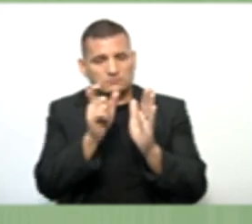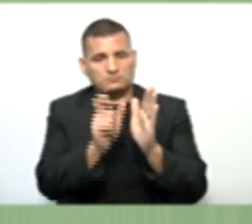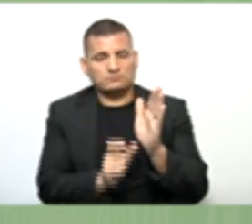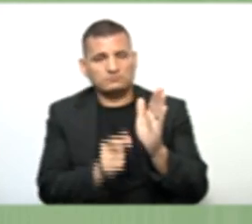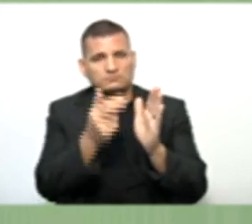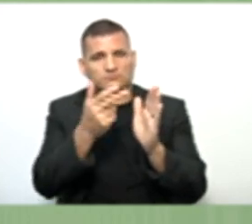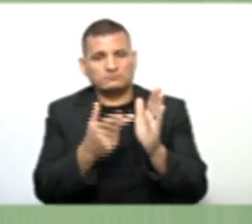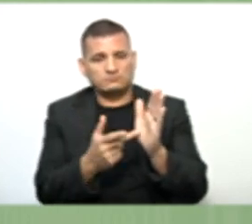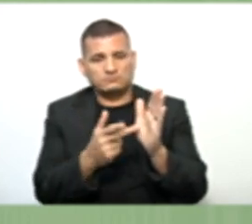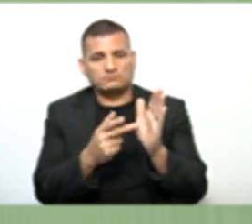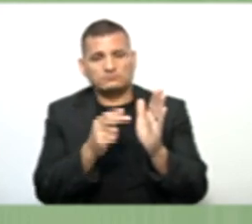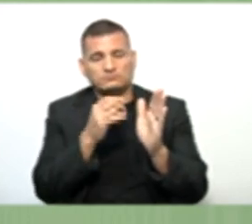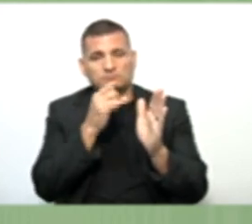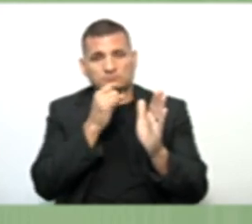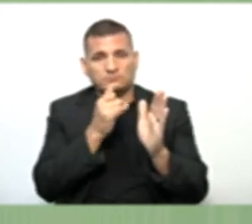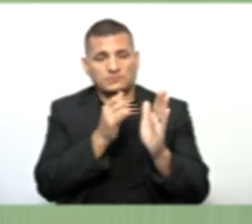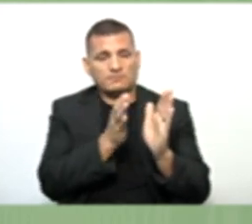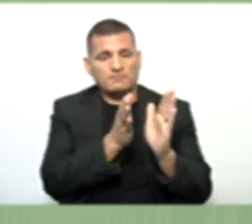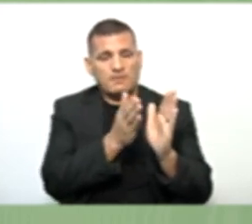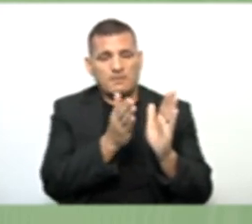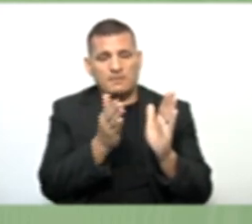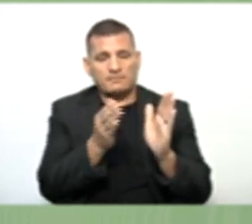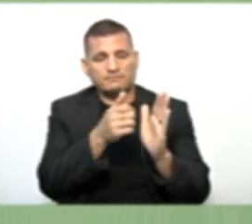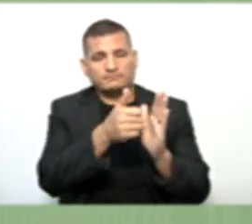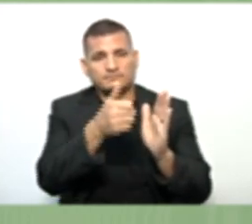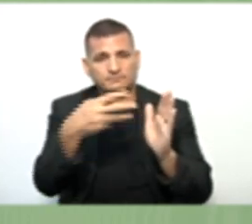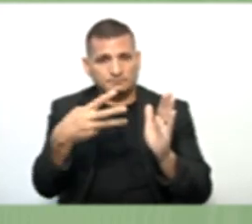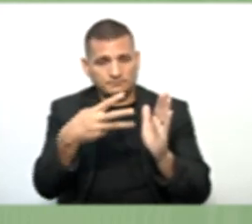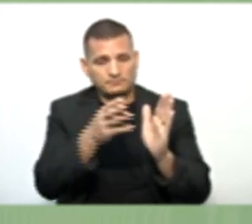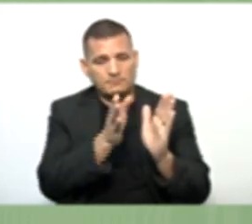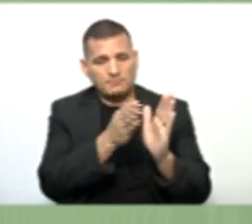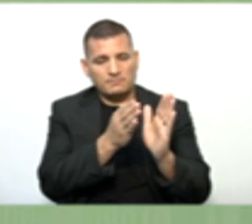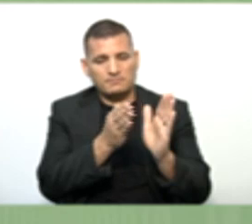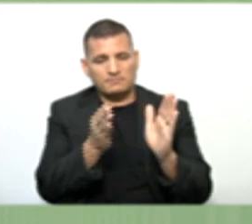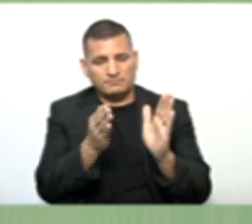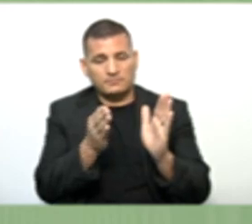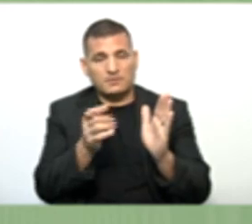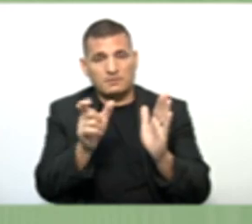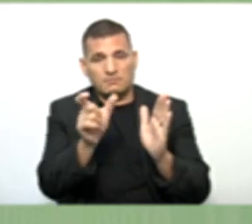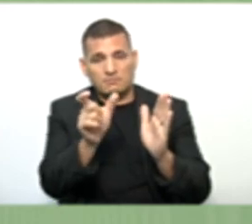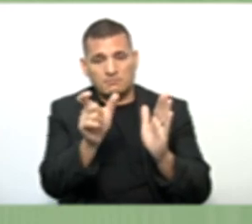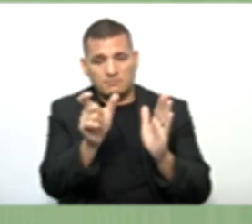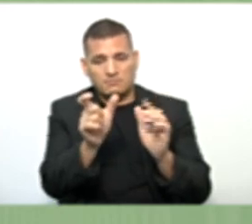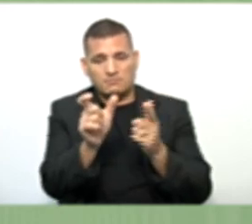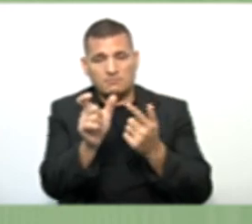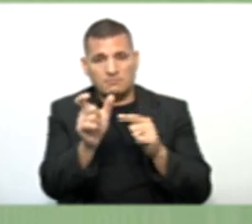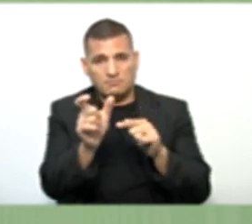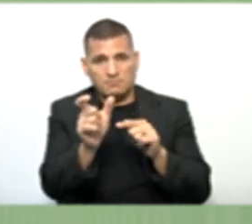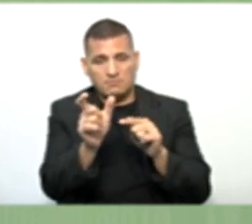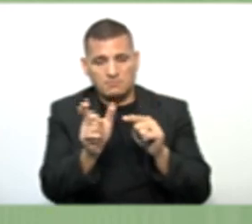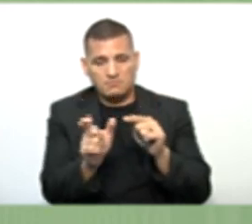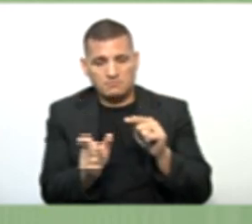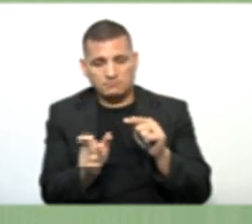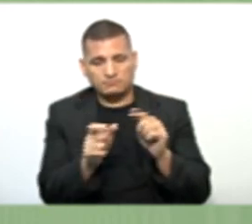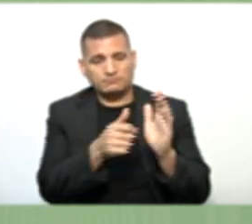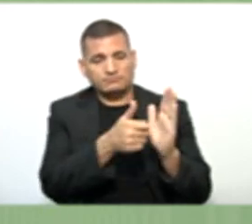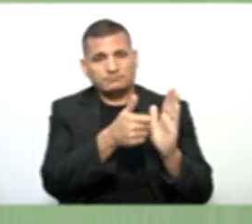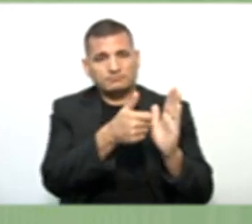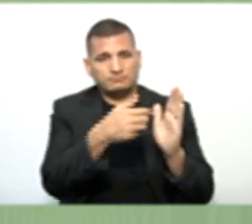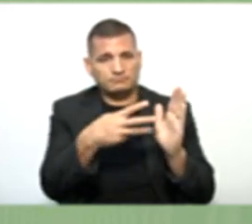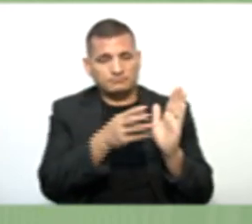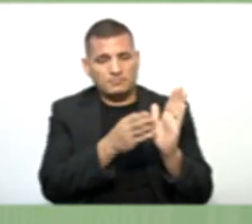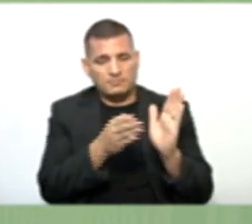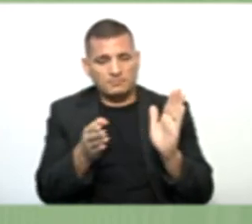3 espaços aqui antes dos próximos comandos também tem que ter 3 espaços, tá? Então, tem que tomar muito